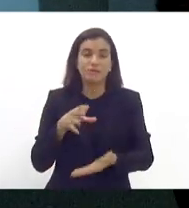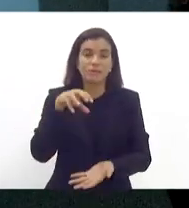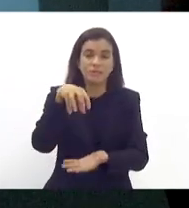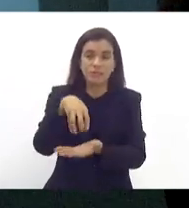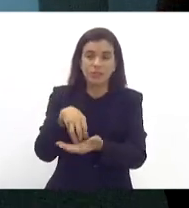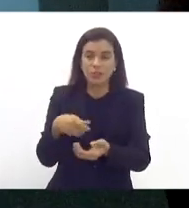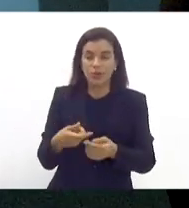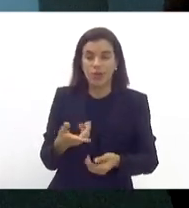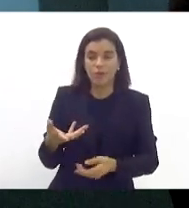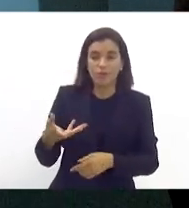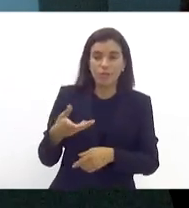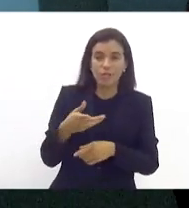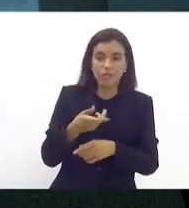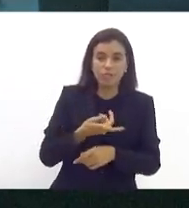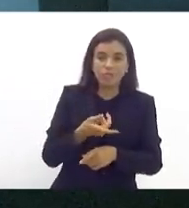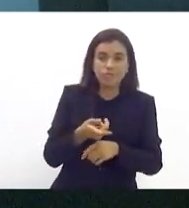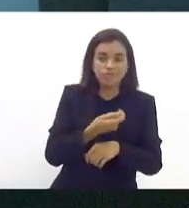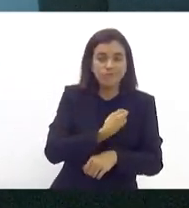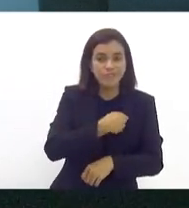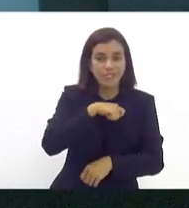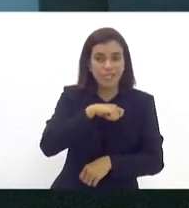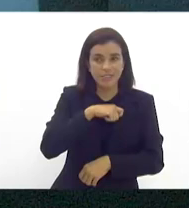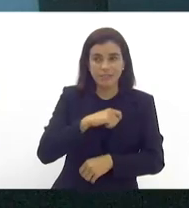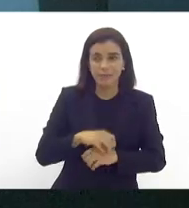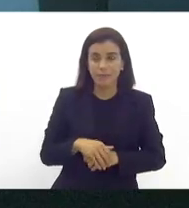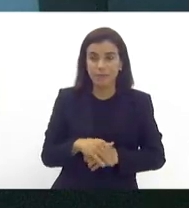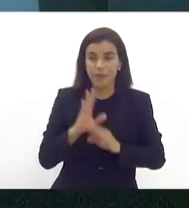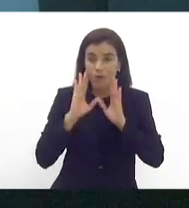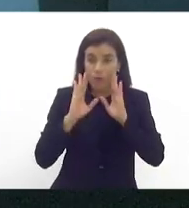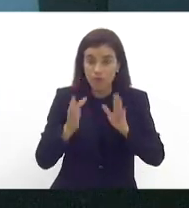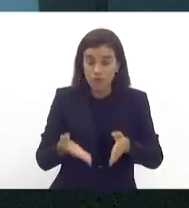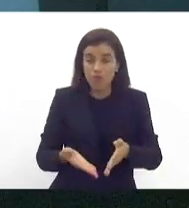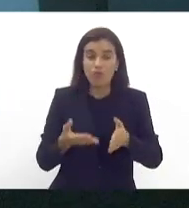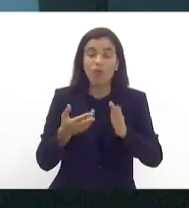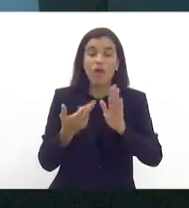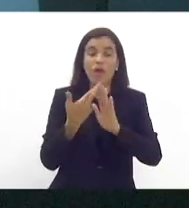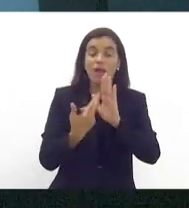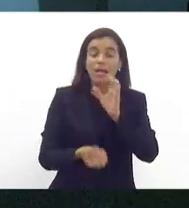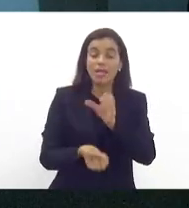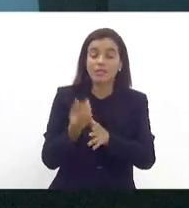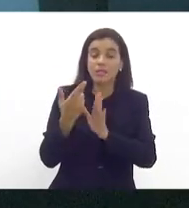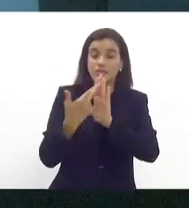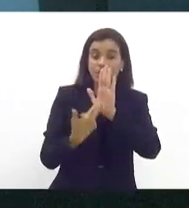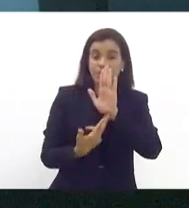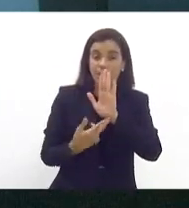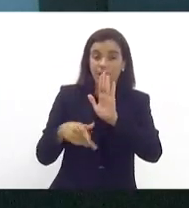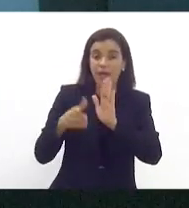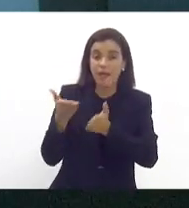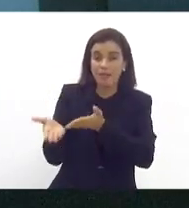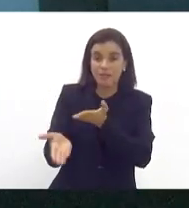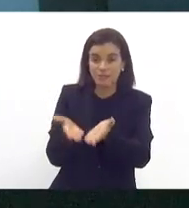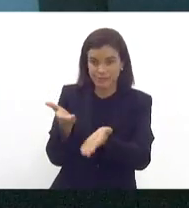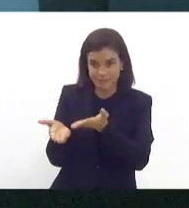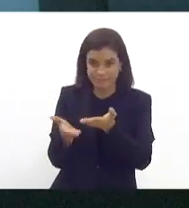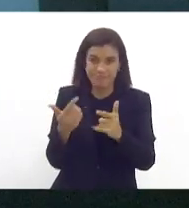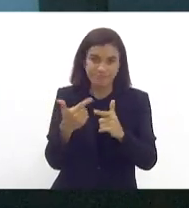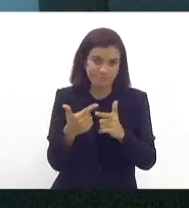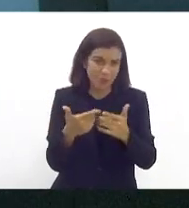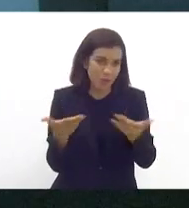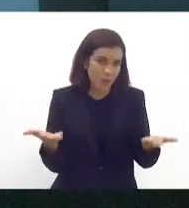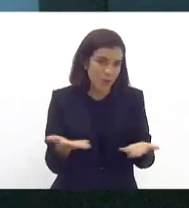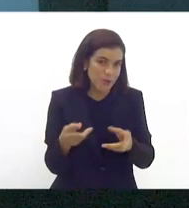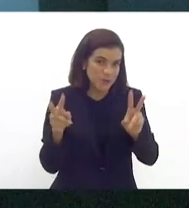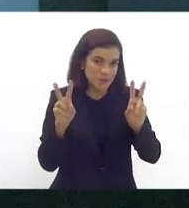qualidade próximo favor eu vou me ater à regulação assistencial porque é o Né o Core